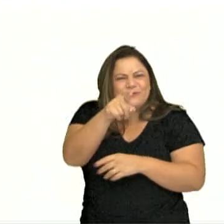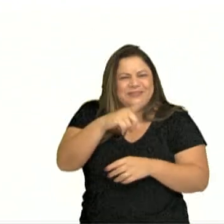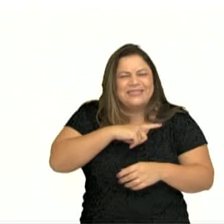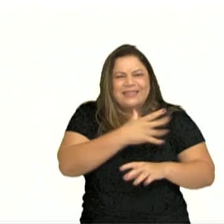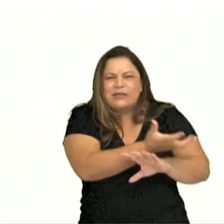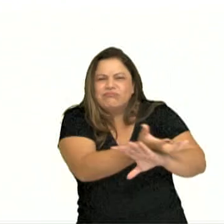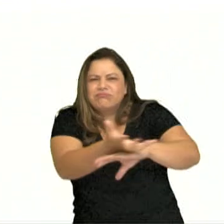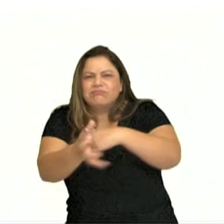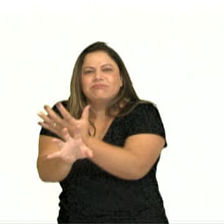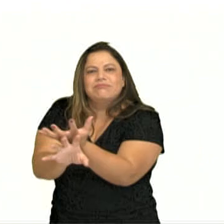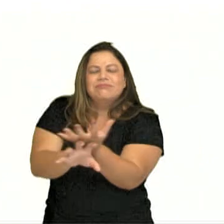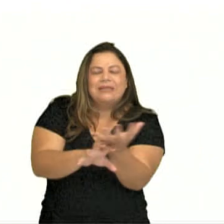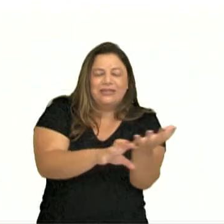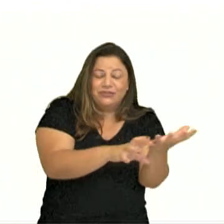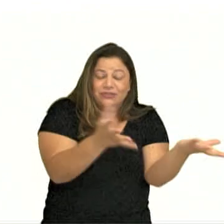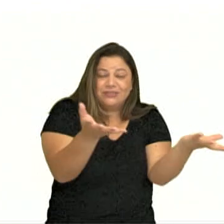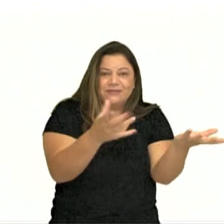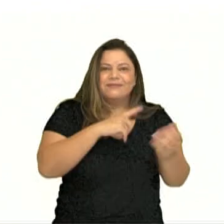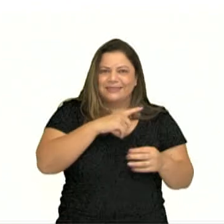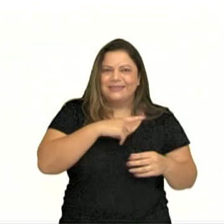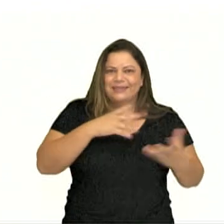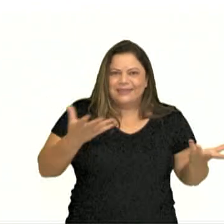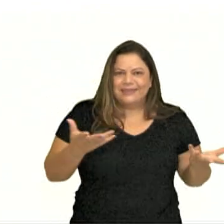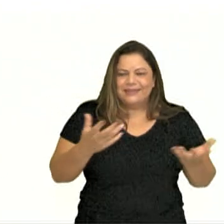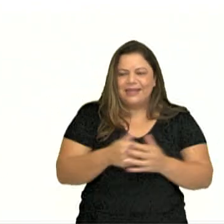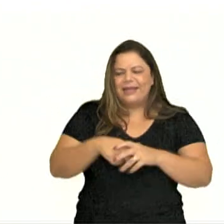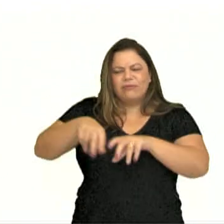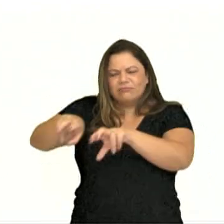jardim? Uma horta na sua casa? Você tem